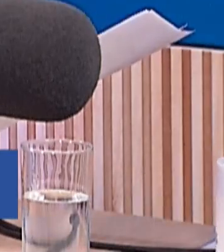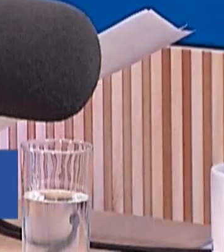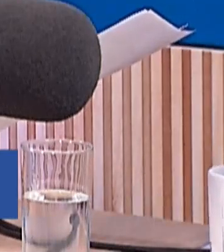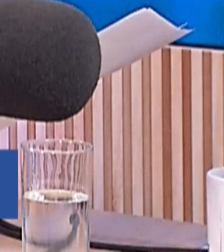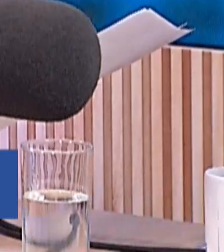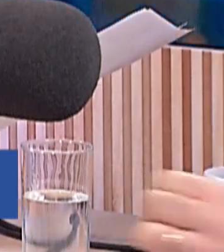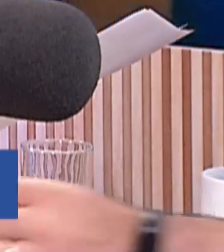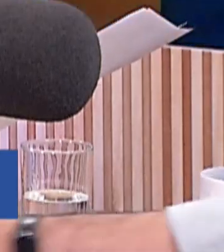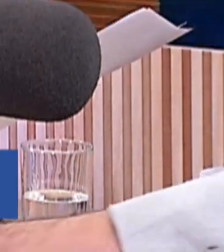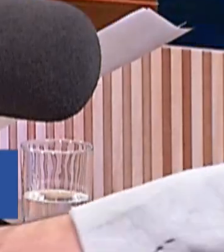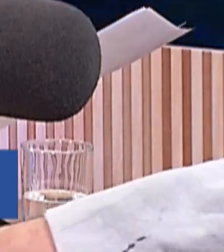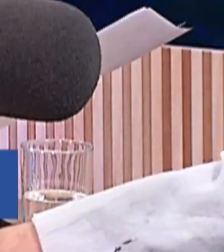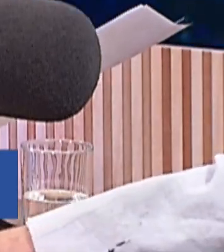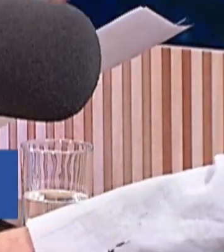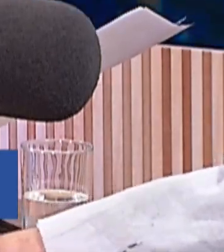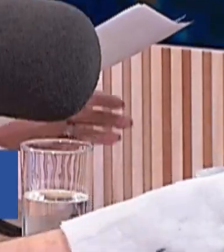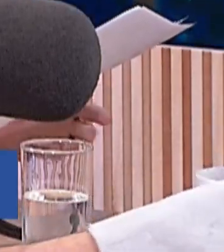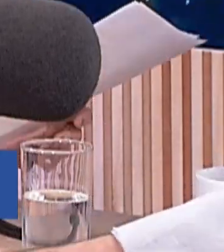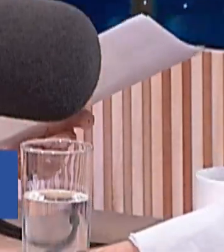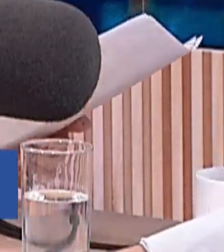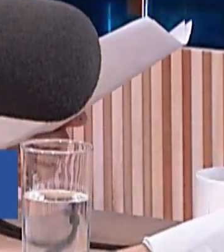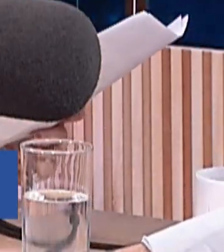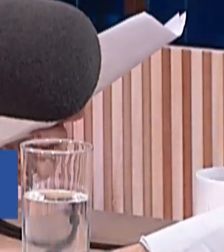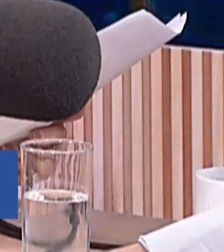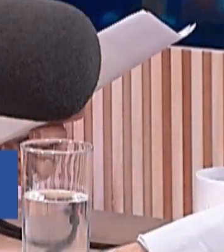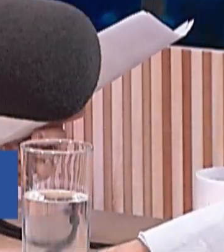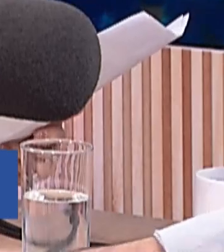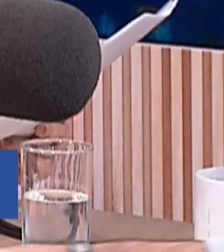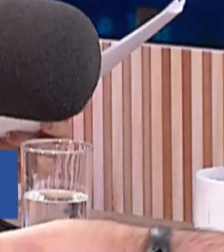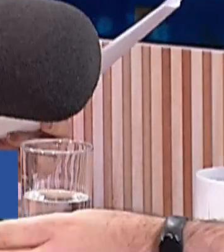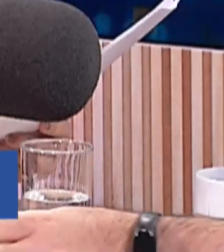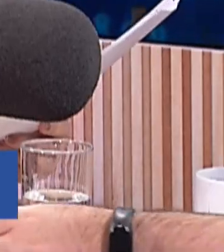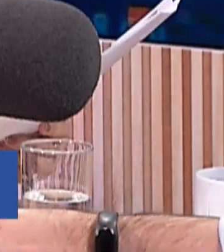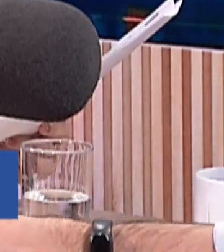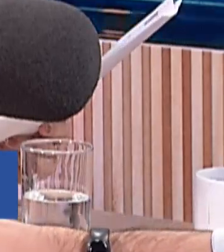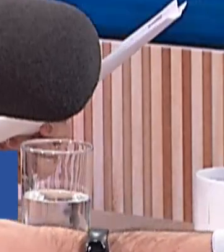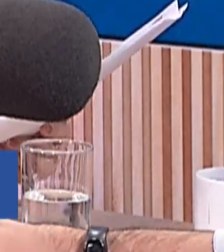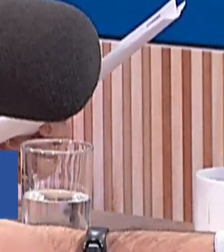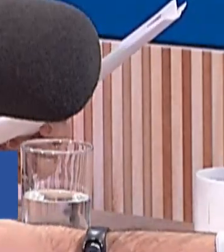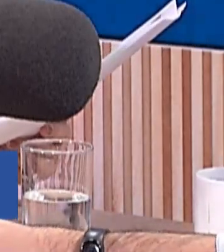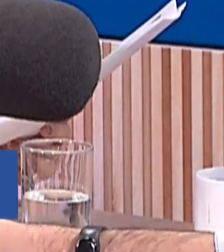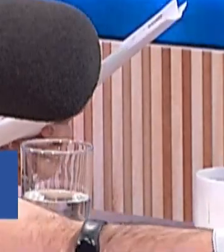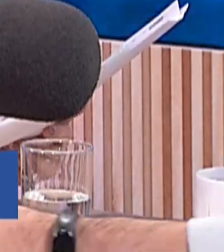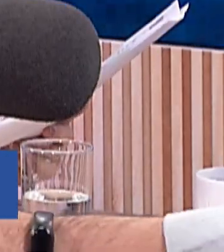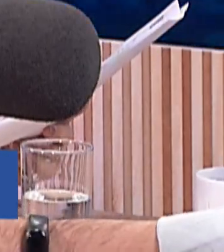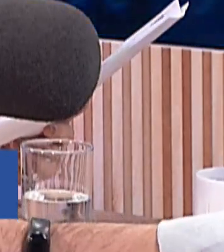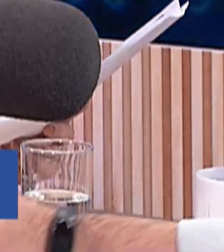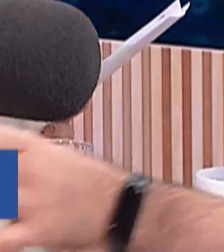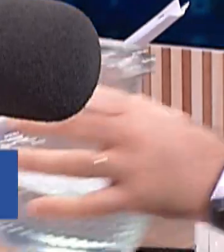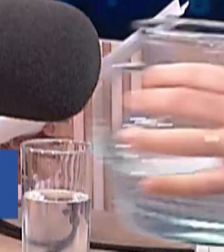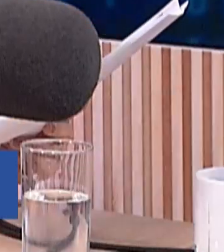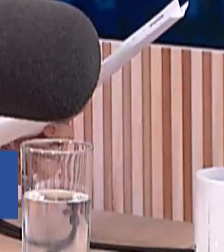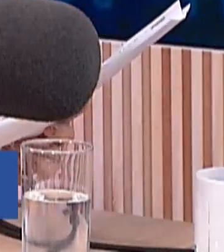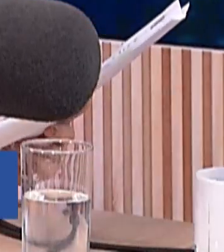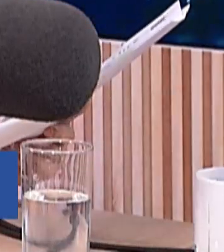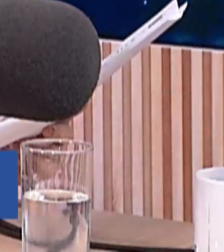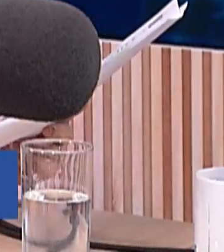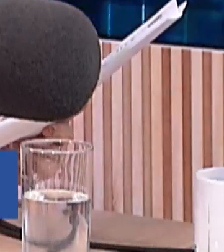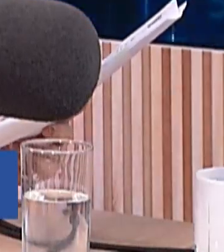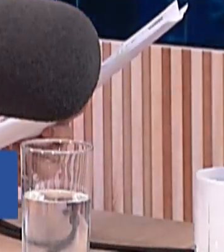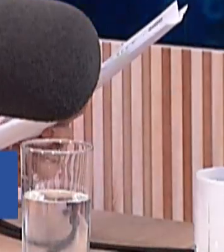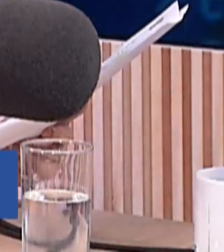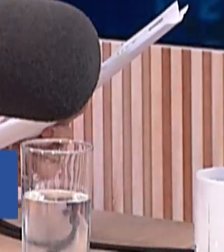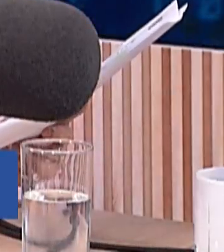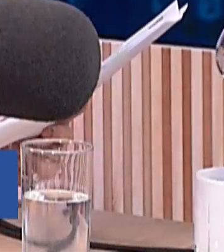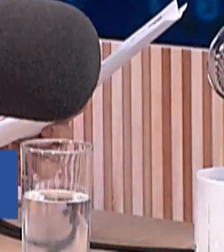foi elaborada a Carta da Água, um documento, né, que sintetizou aí as discussões e também as propostas do